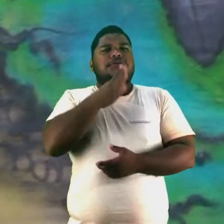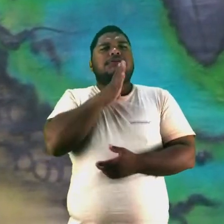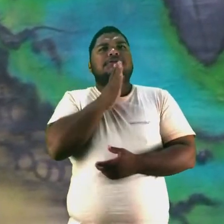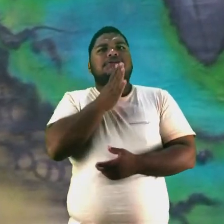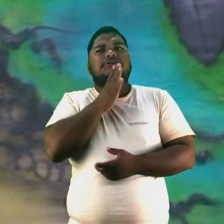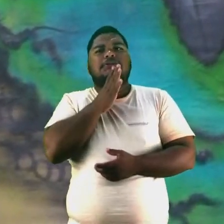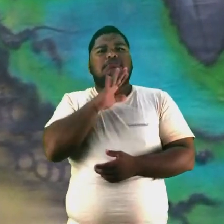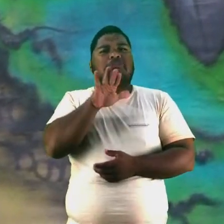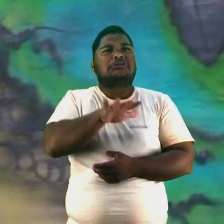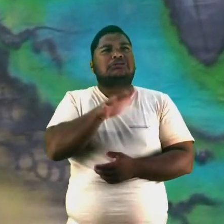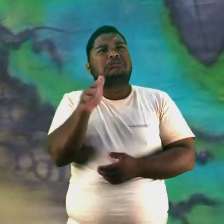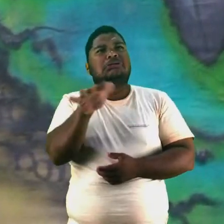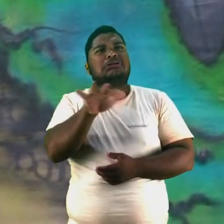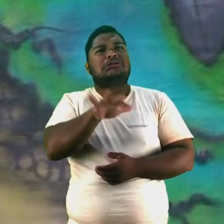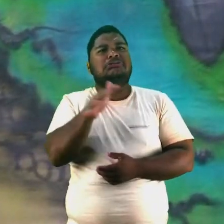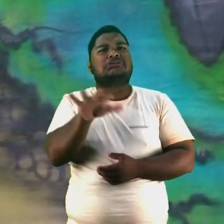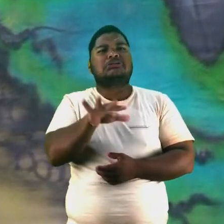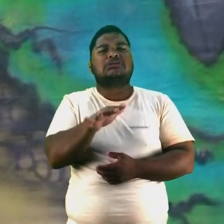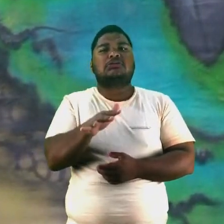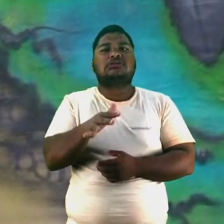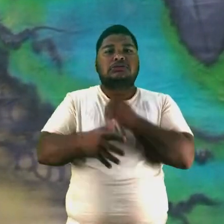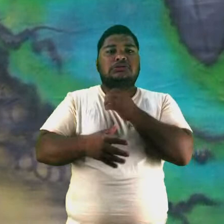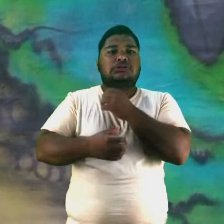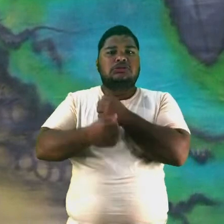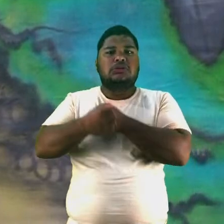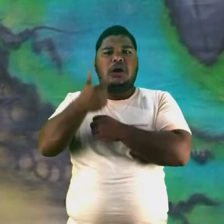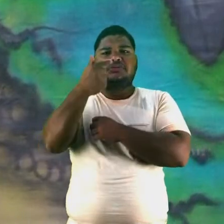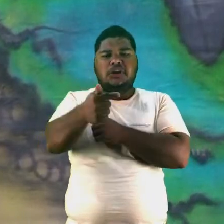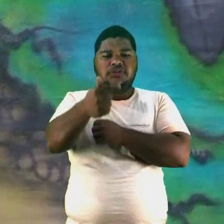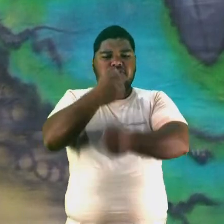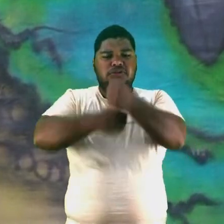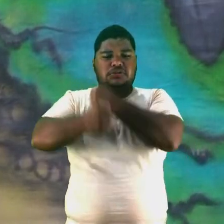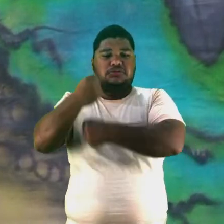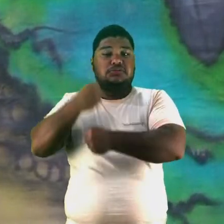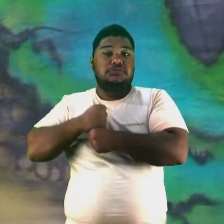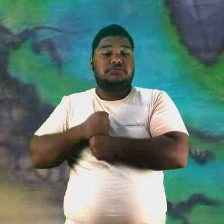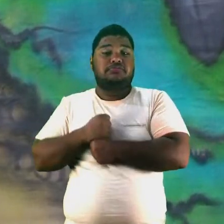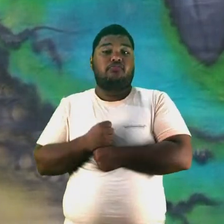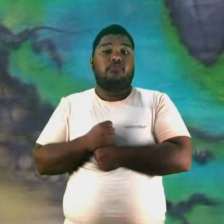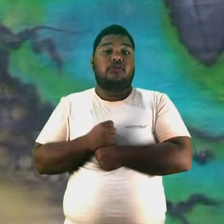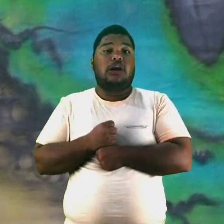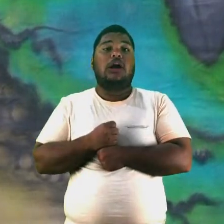Alguns tipos de manutenção que eu preciso, eu gosto do trabalho dela, que ele trabalha muito bem.